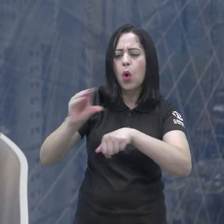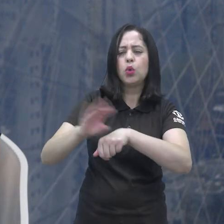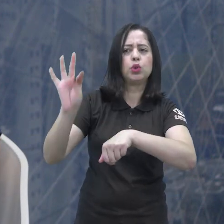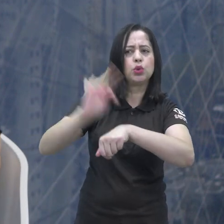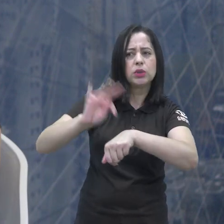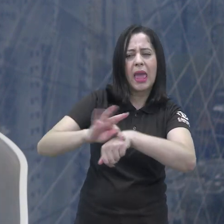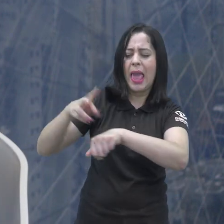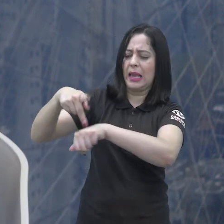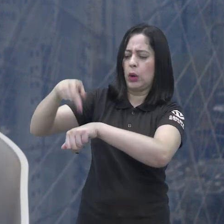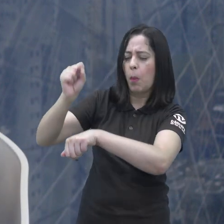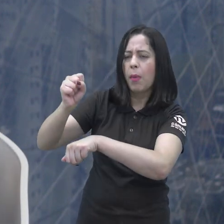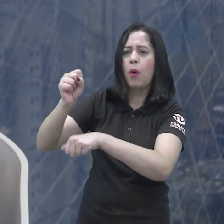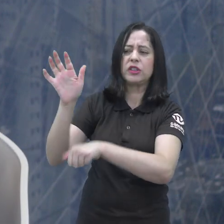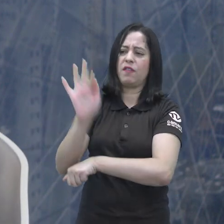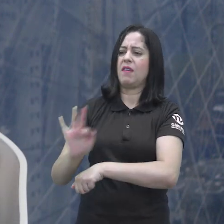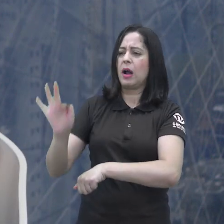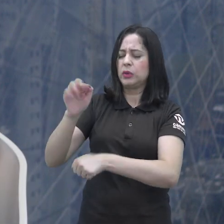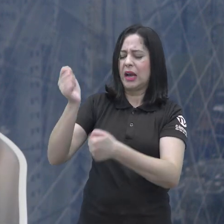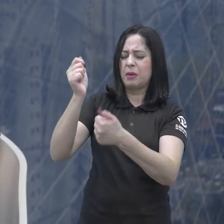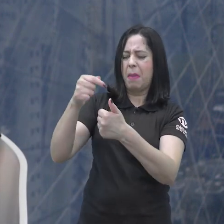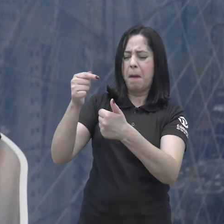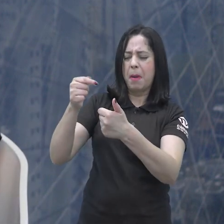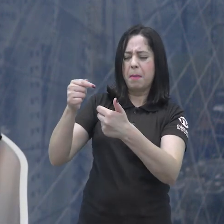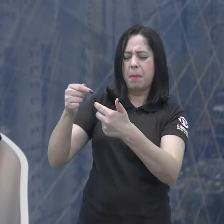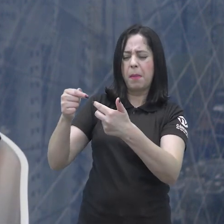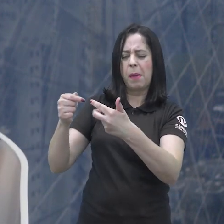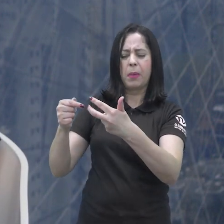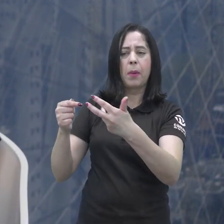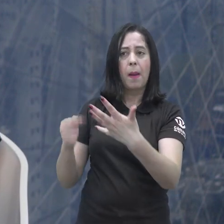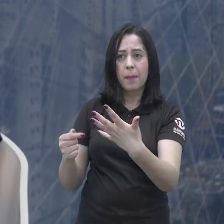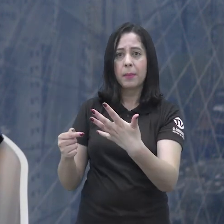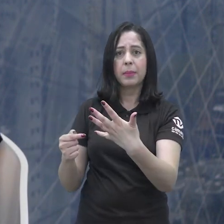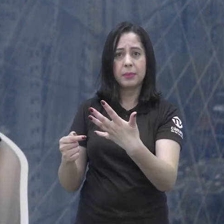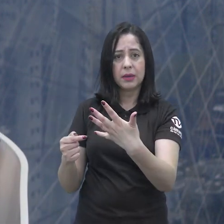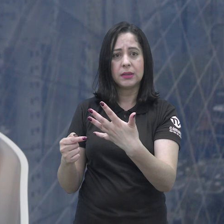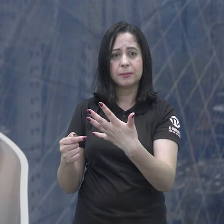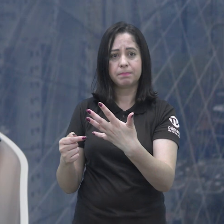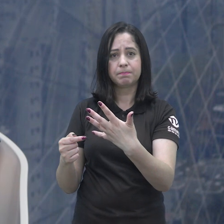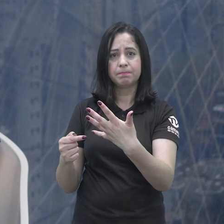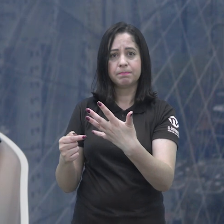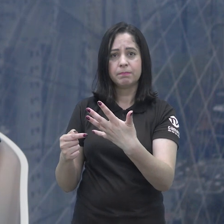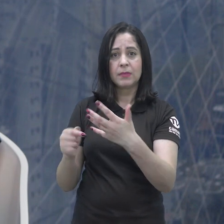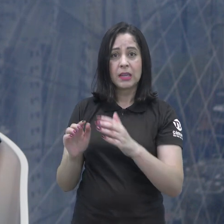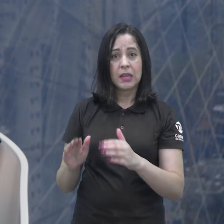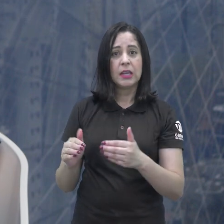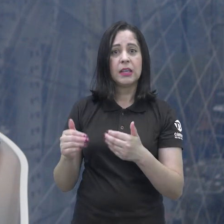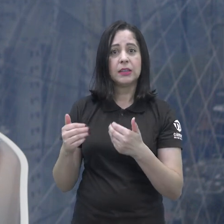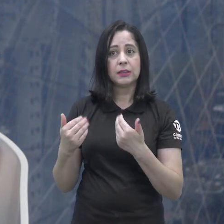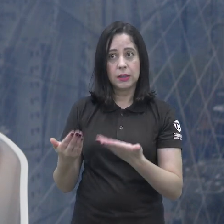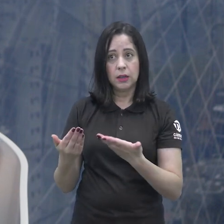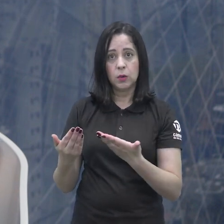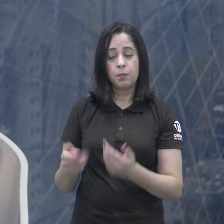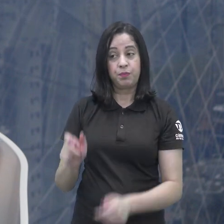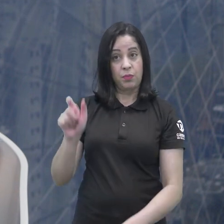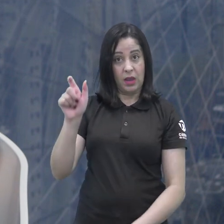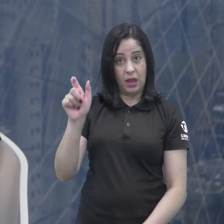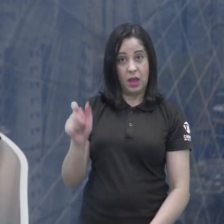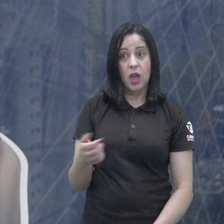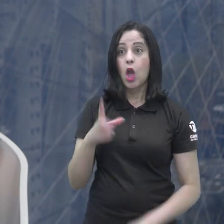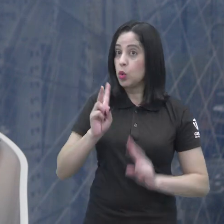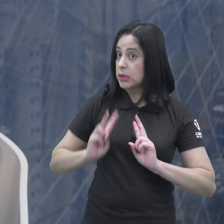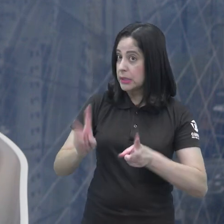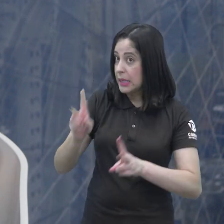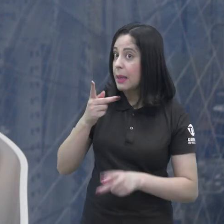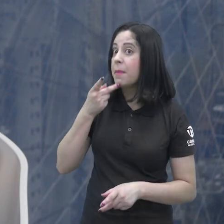técnicos, graduação, pós-graduação. A nossa consultora de RH, ela colocou uma questão muito importante, que é a questão comportamental.